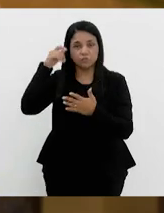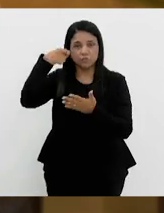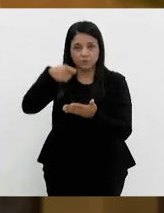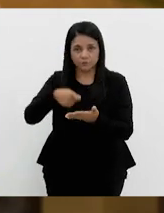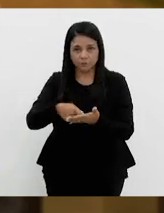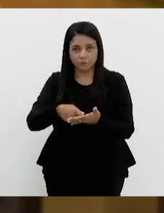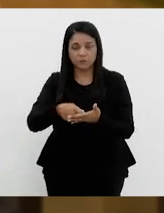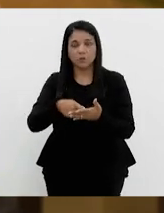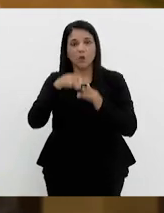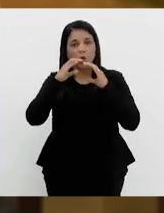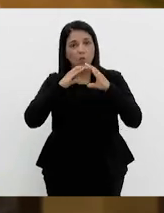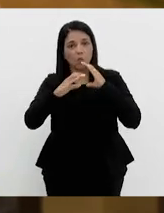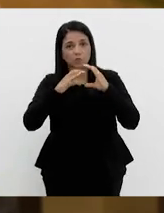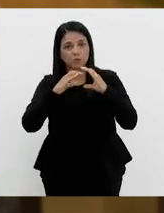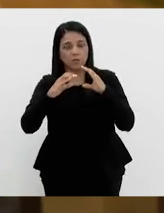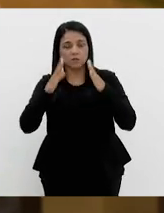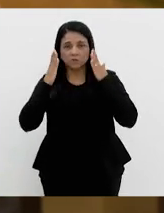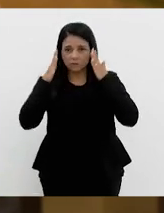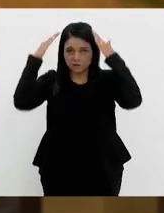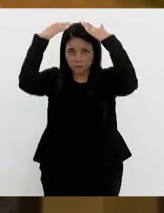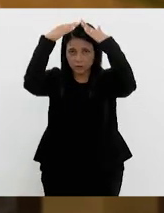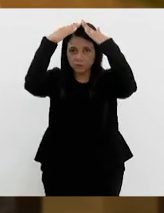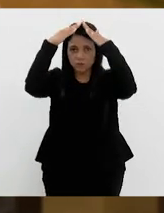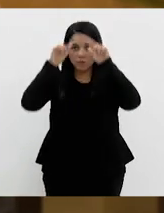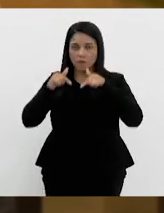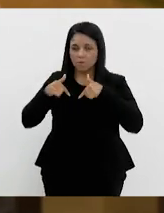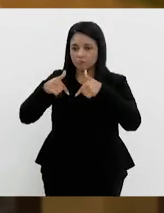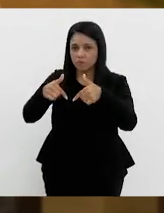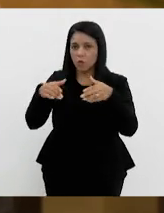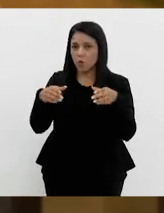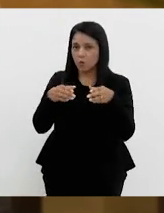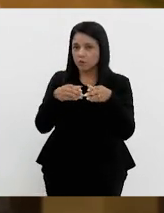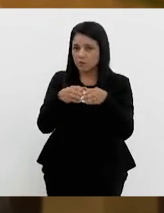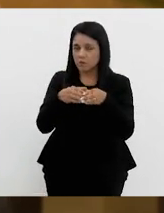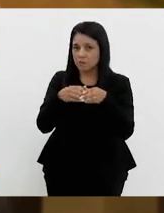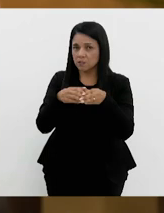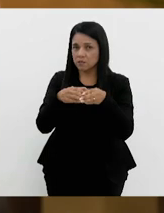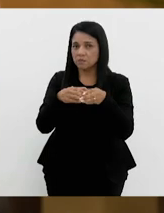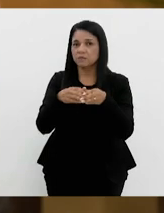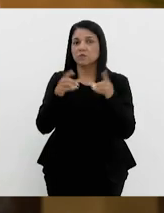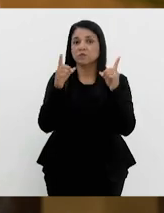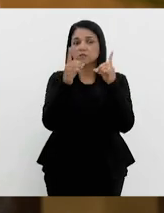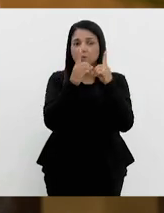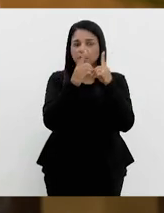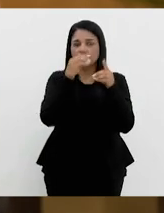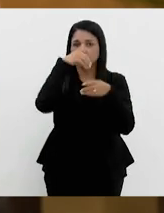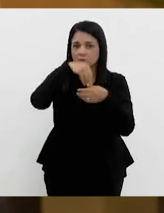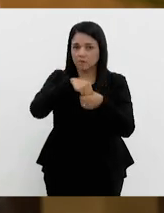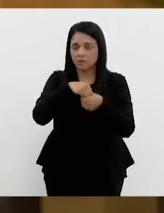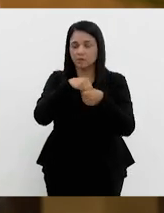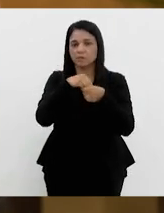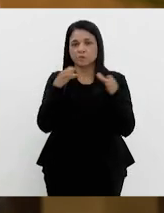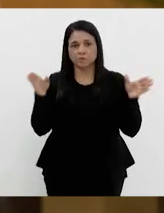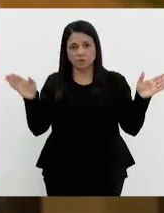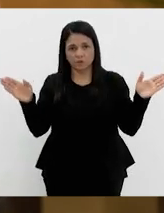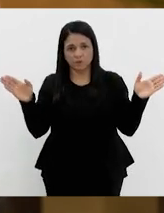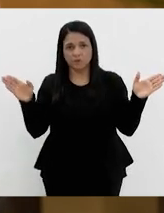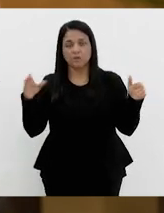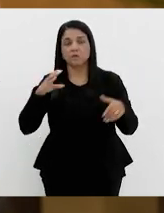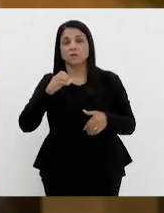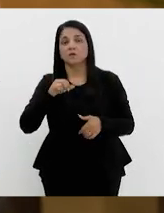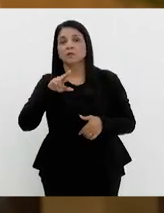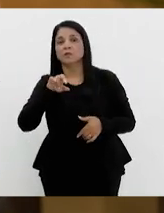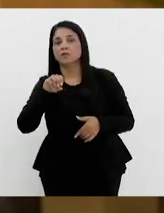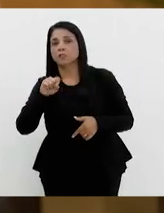comunicado arcebispo a execução direta pelo comit de iniciativas que os departamentos internos do Cristo Redentor tenham Originalmente